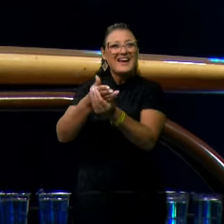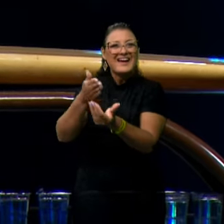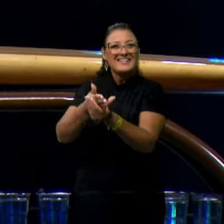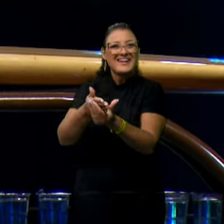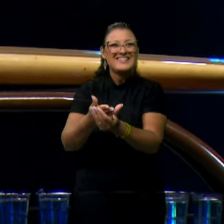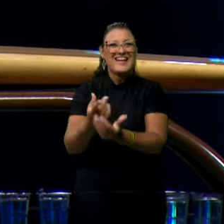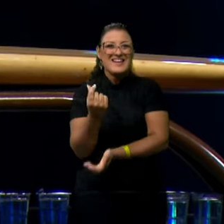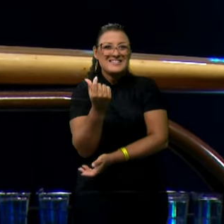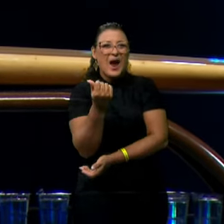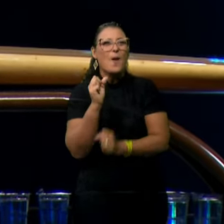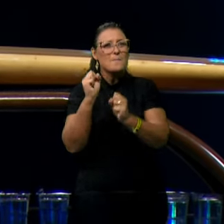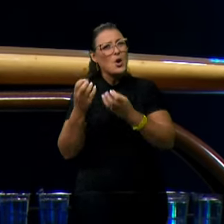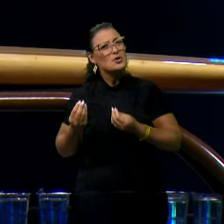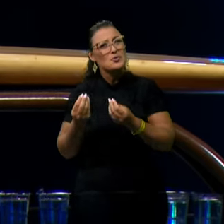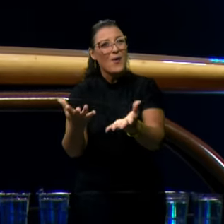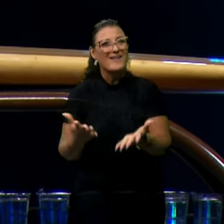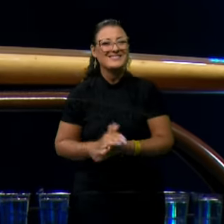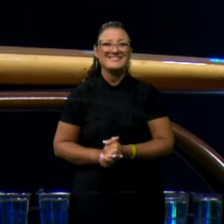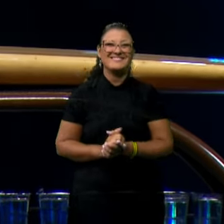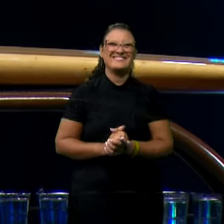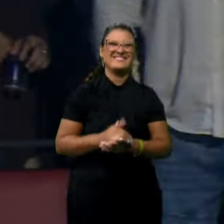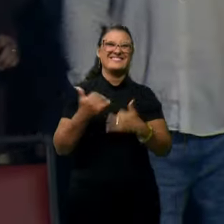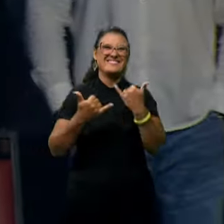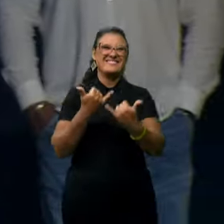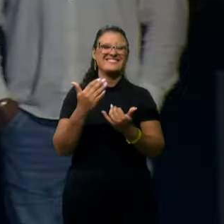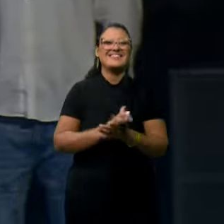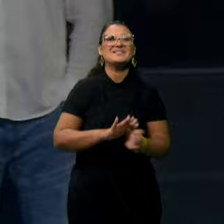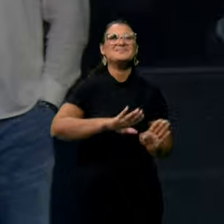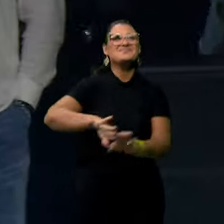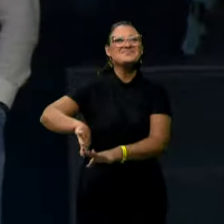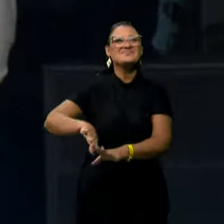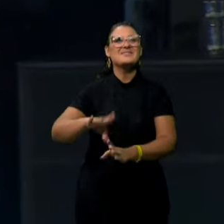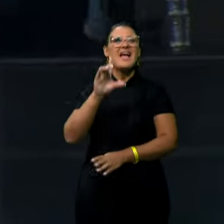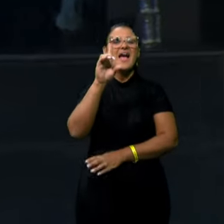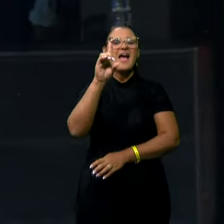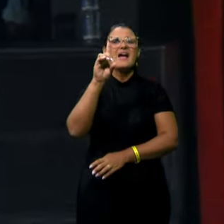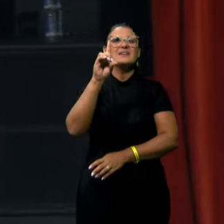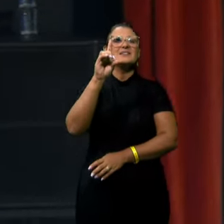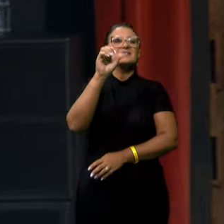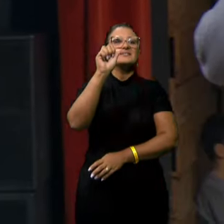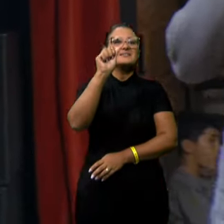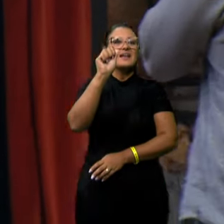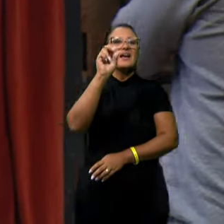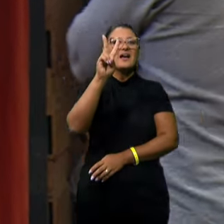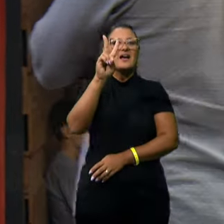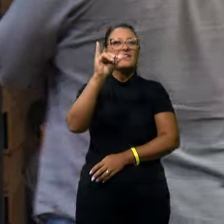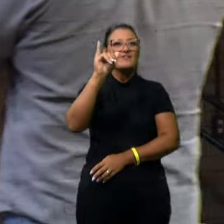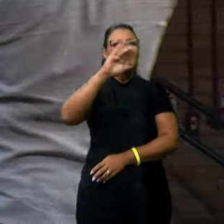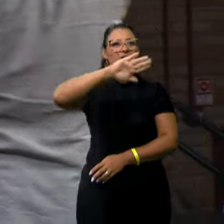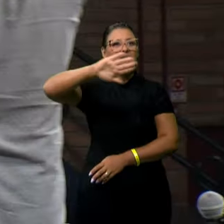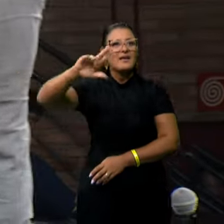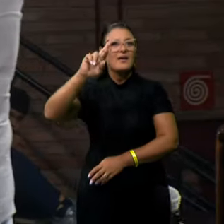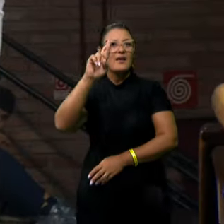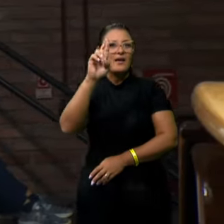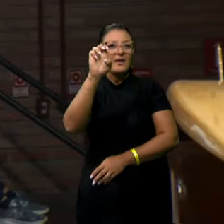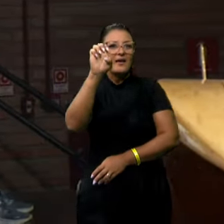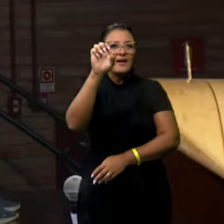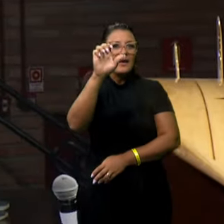seja bem-vindo meu querido que alegria muito obrigado por estar conosco mas essa noite seja